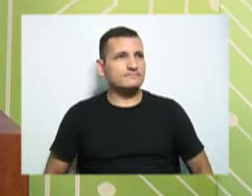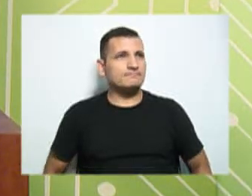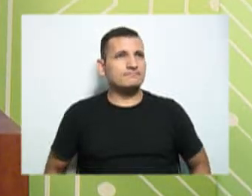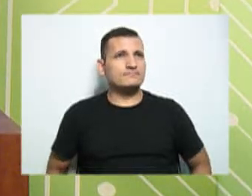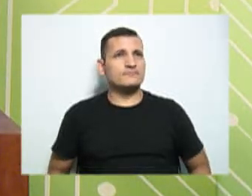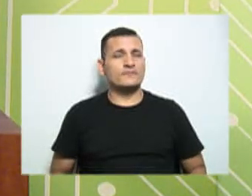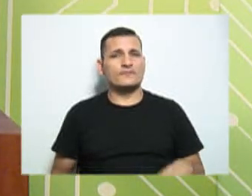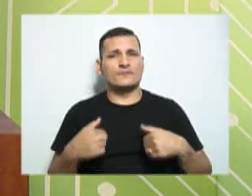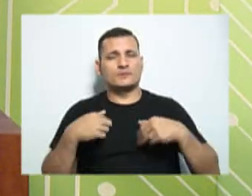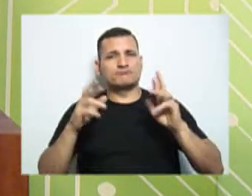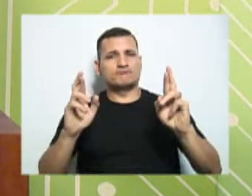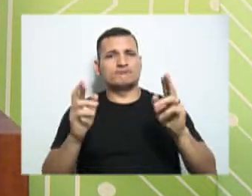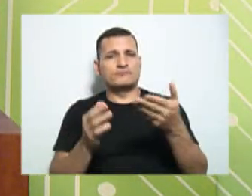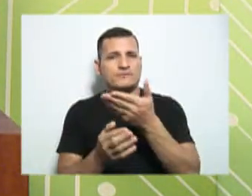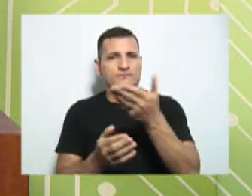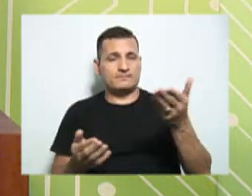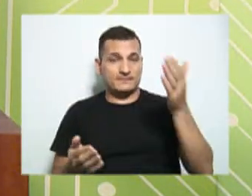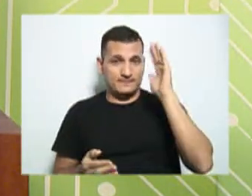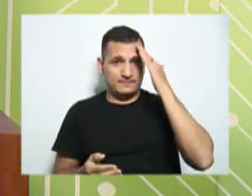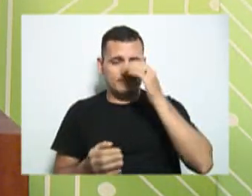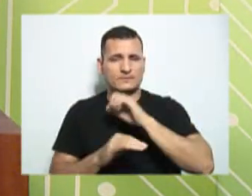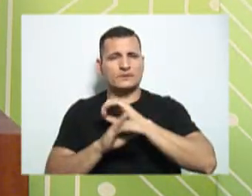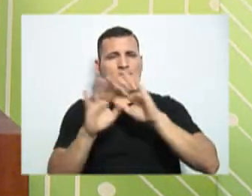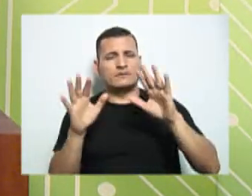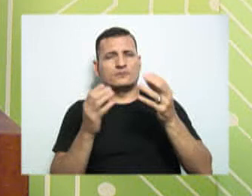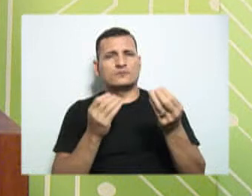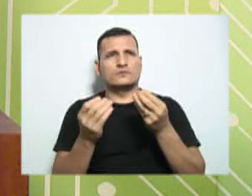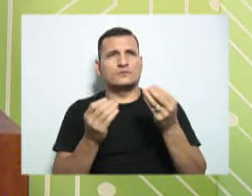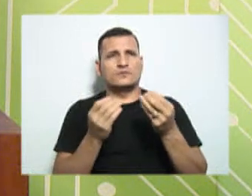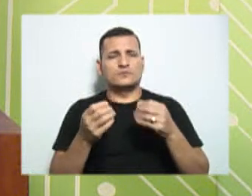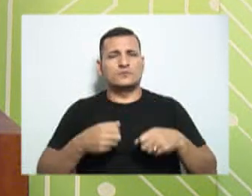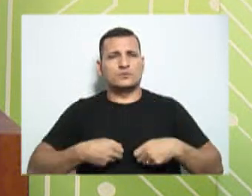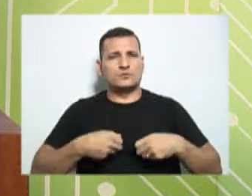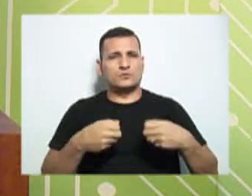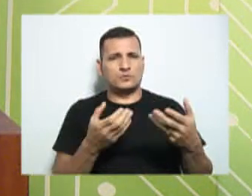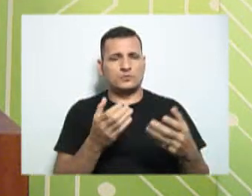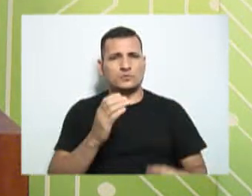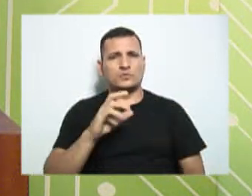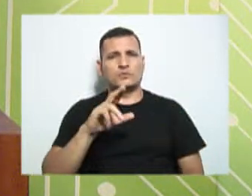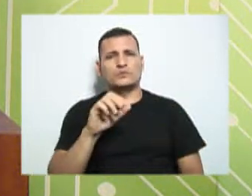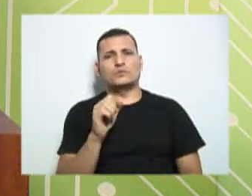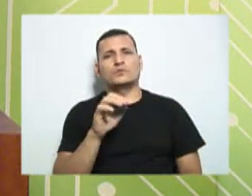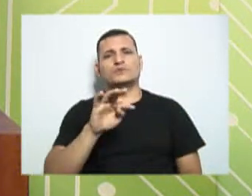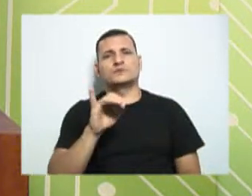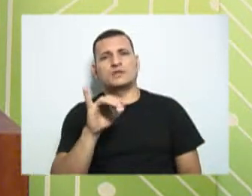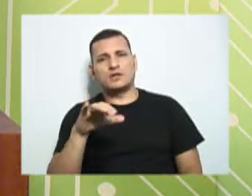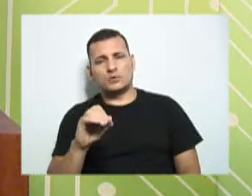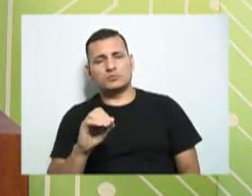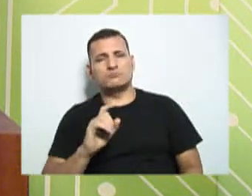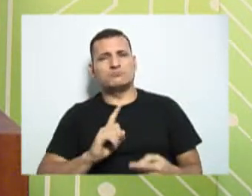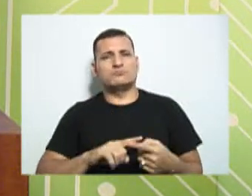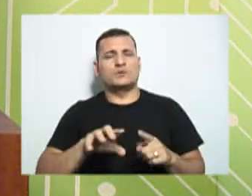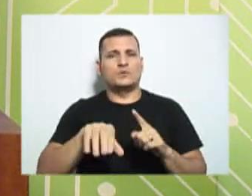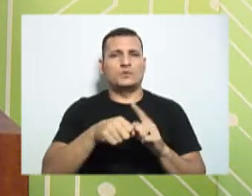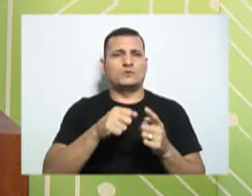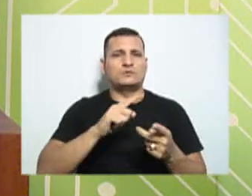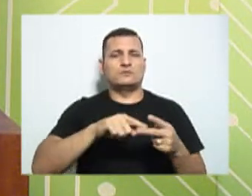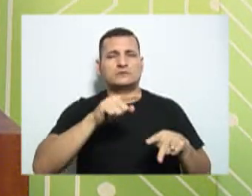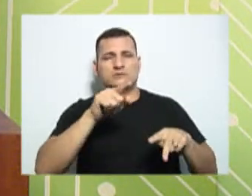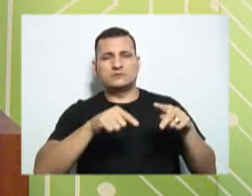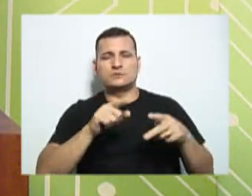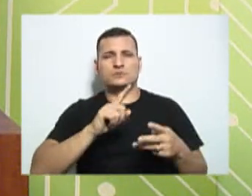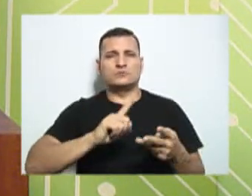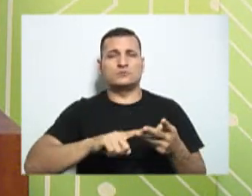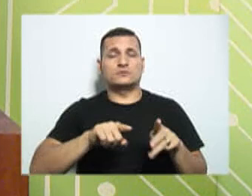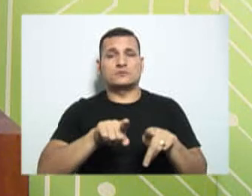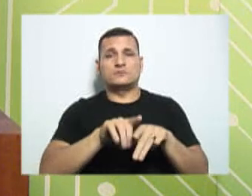Eu espero que tenha ficado claro para vocês com relação ao custeio variável, a absorção e a questão de ponto de